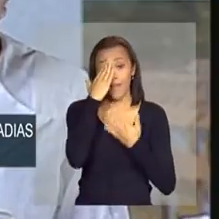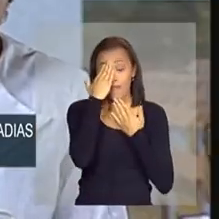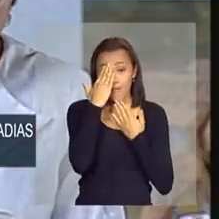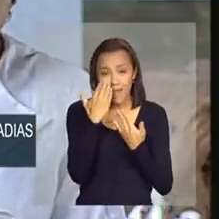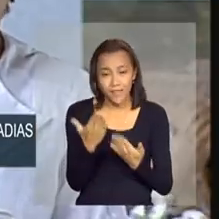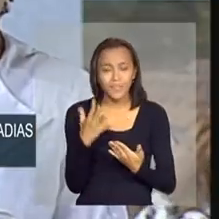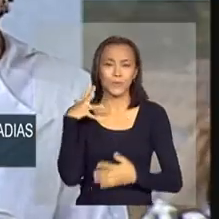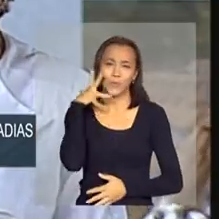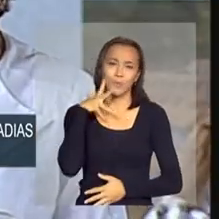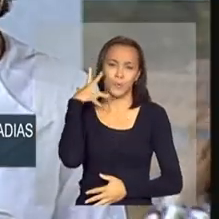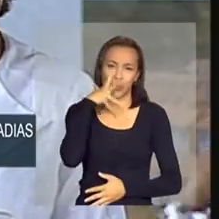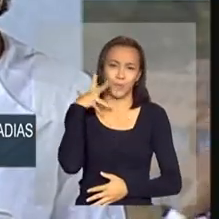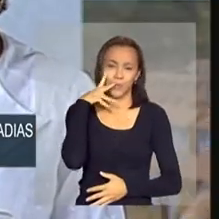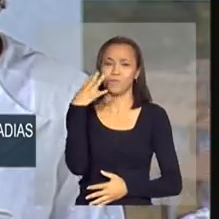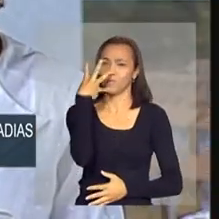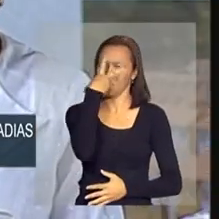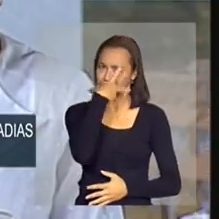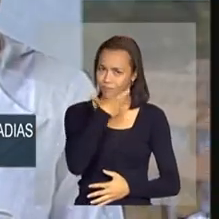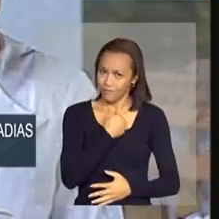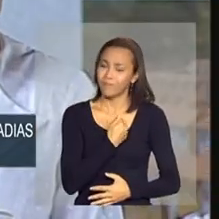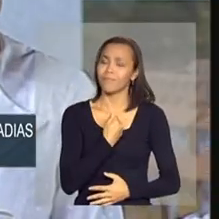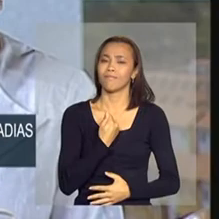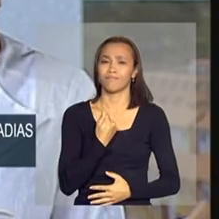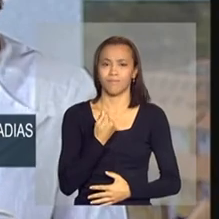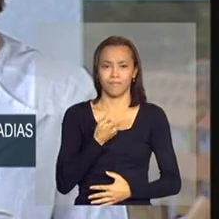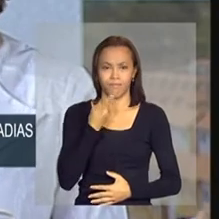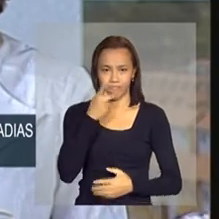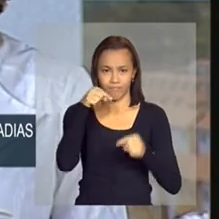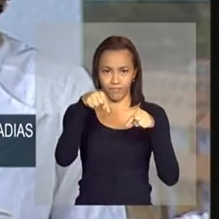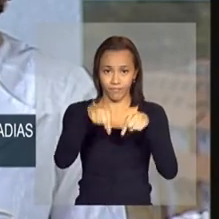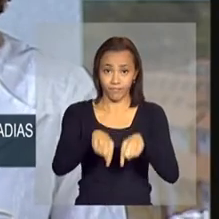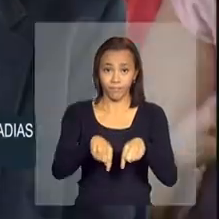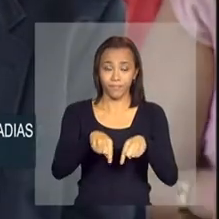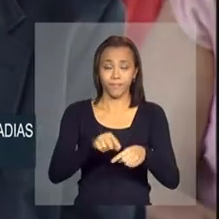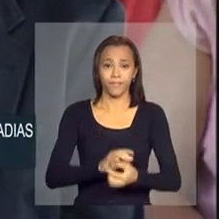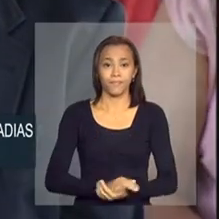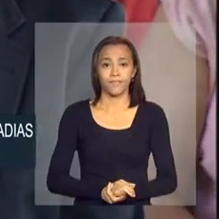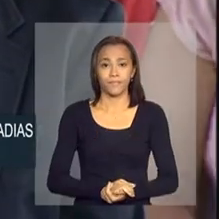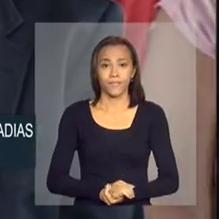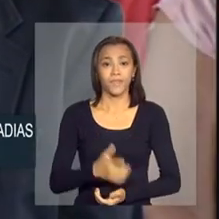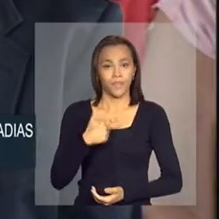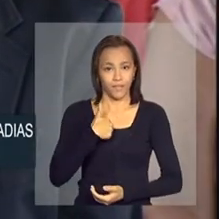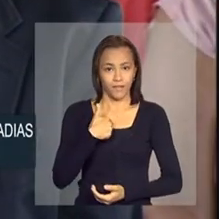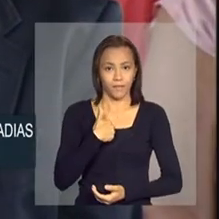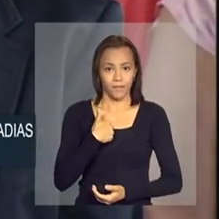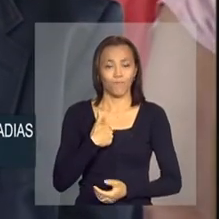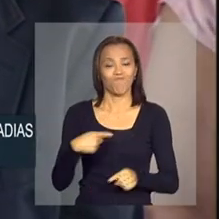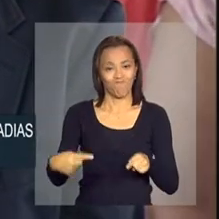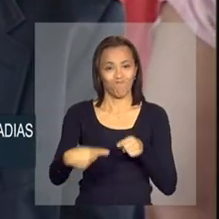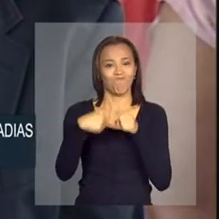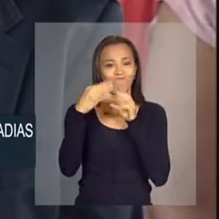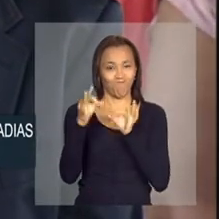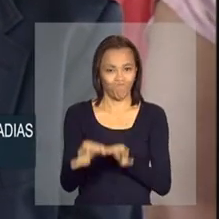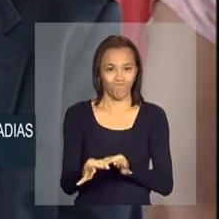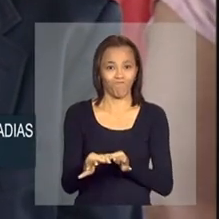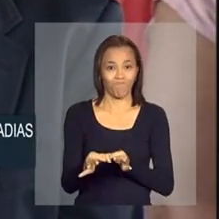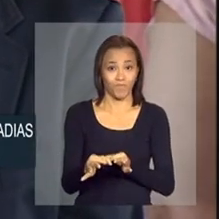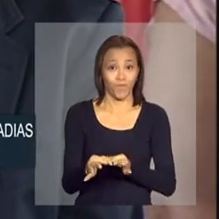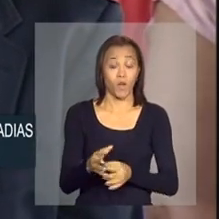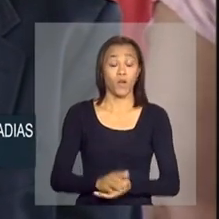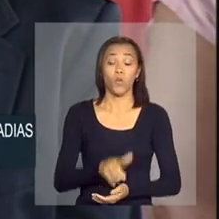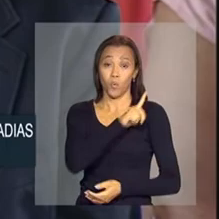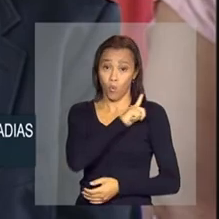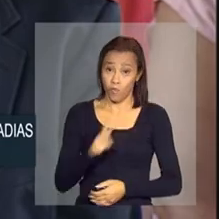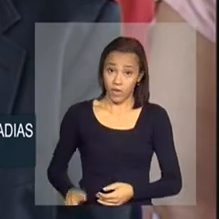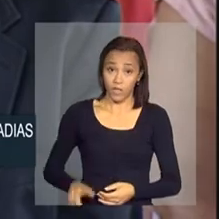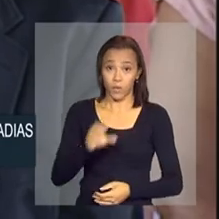as palavras bonitas que o que o governador me dirigiu e com as quais eu concordo Governador